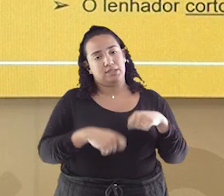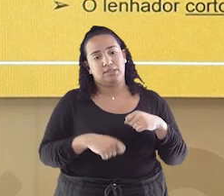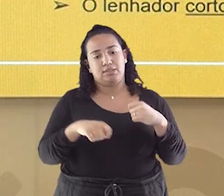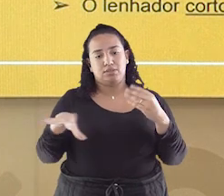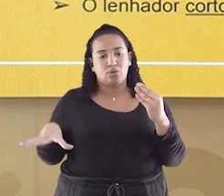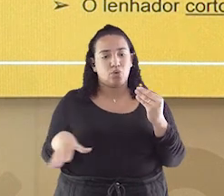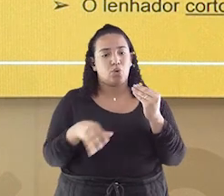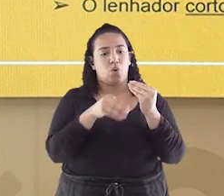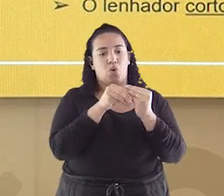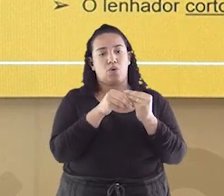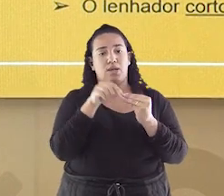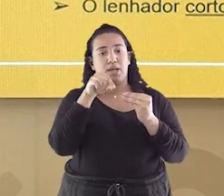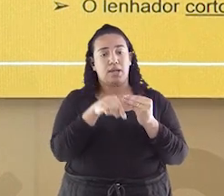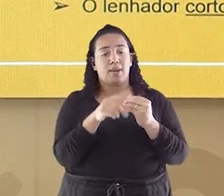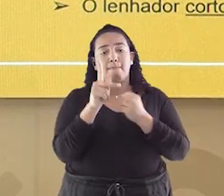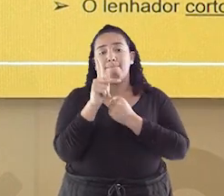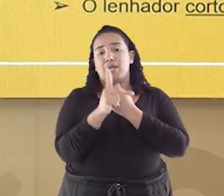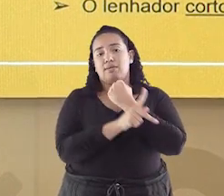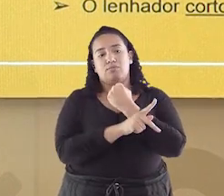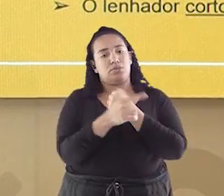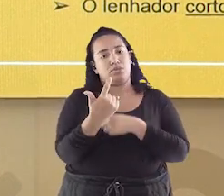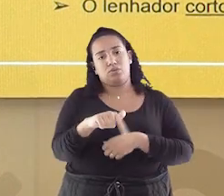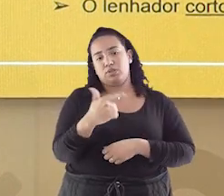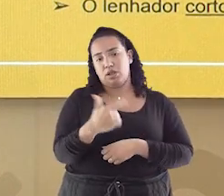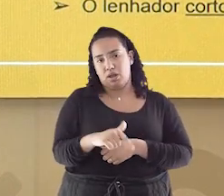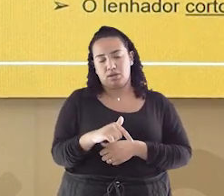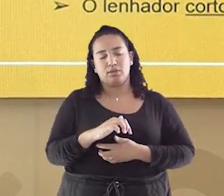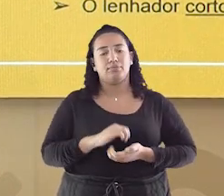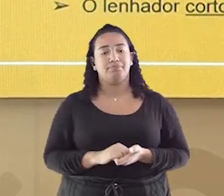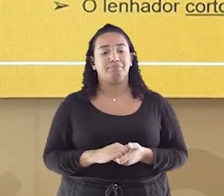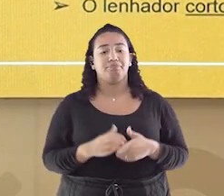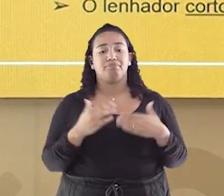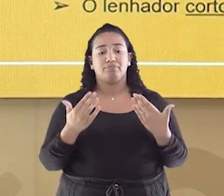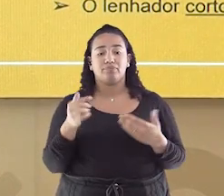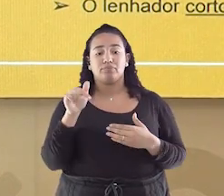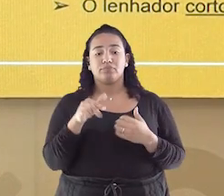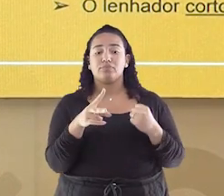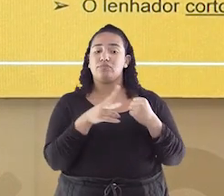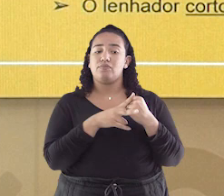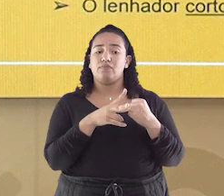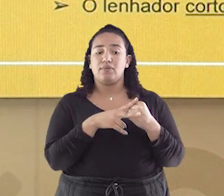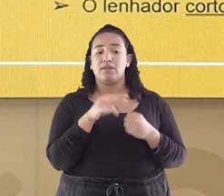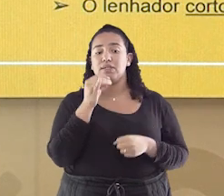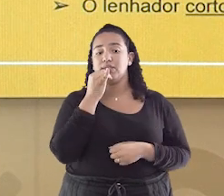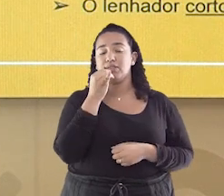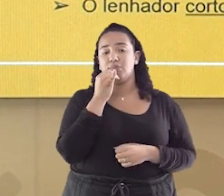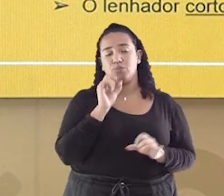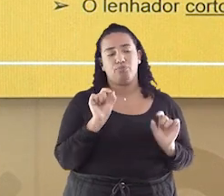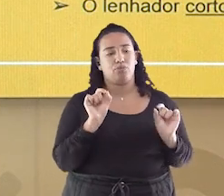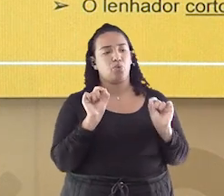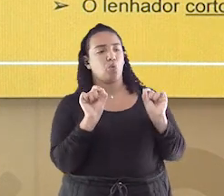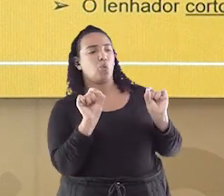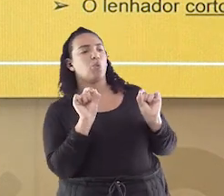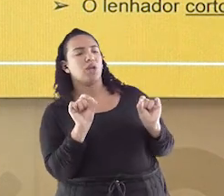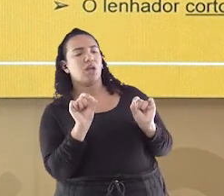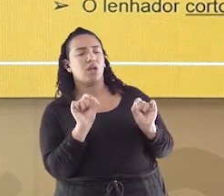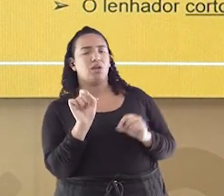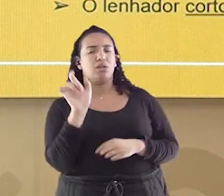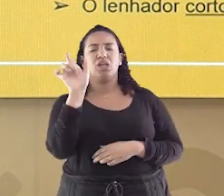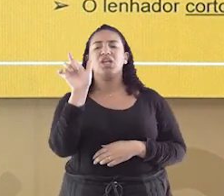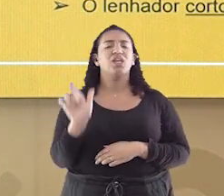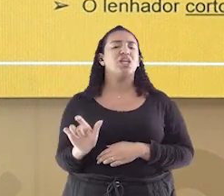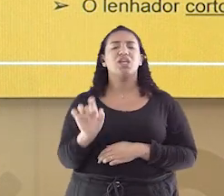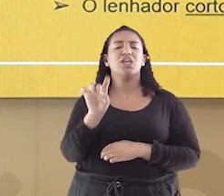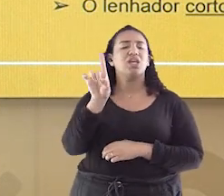de um complemento sem a presença da preposição. Geralmente, esse verbo ele responde às perguntas o que ou